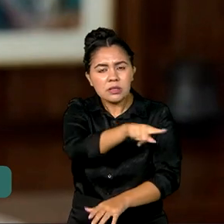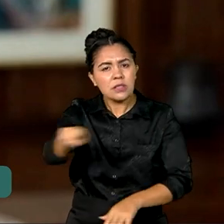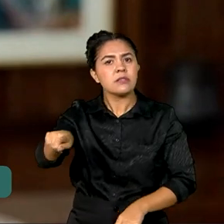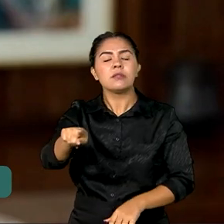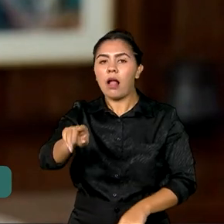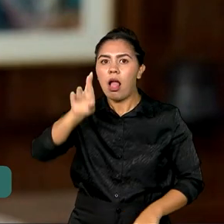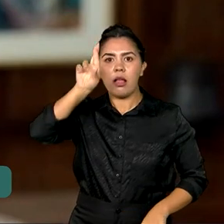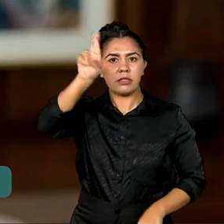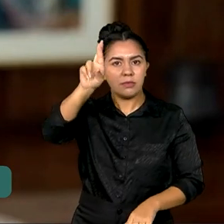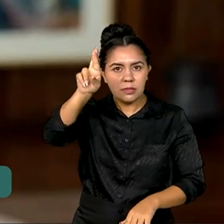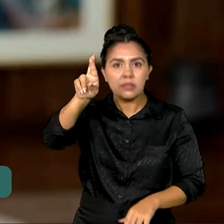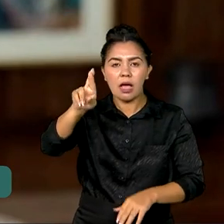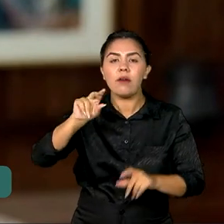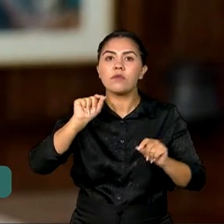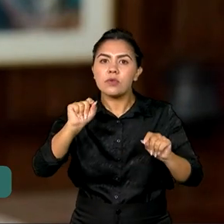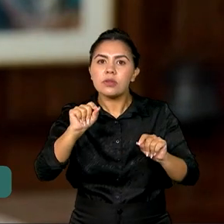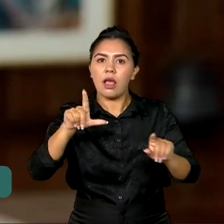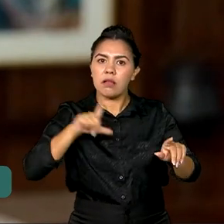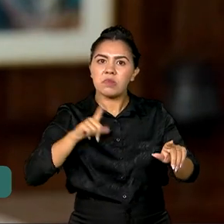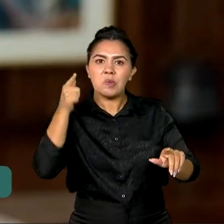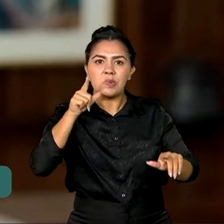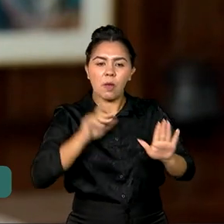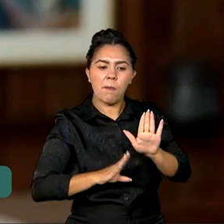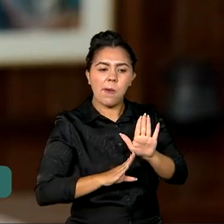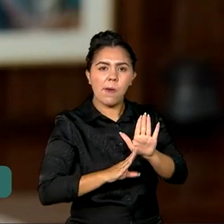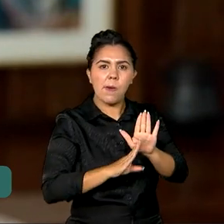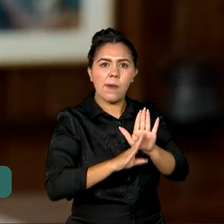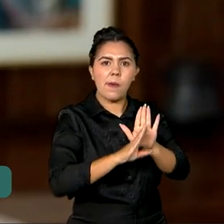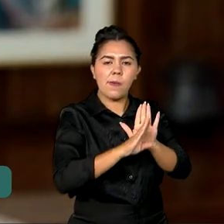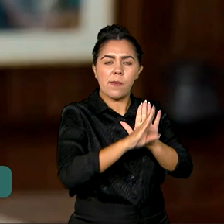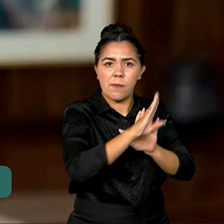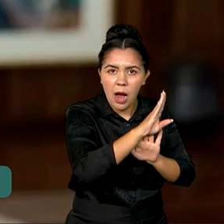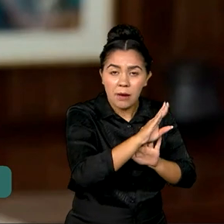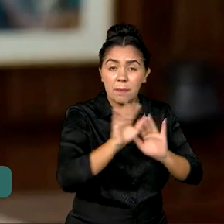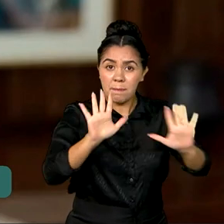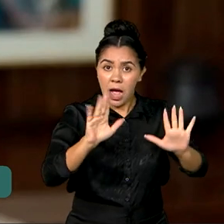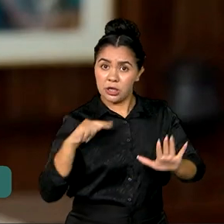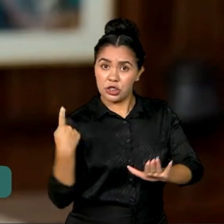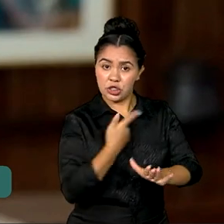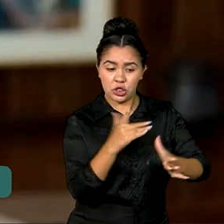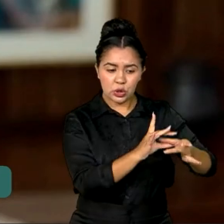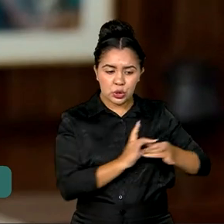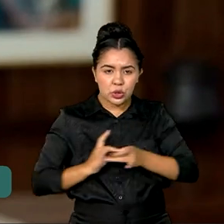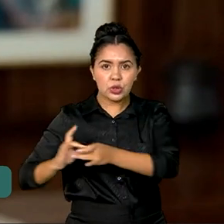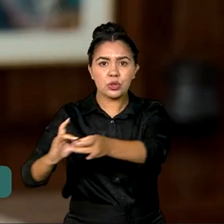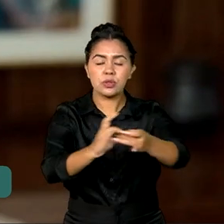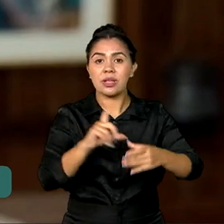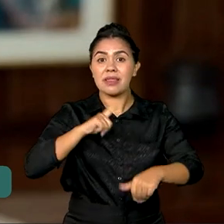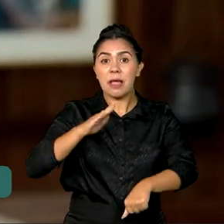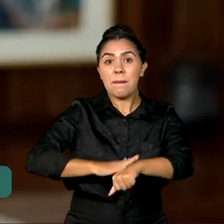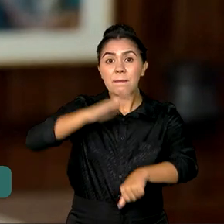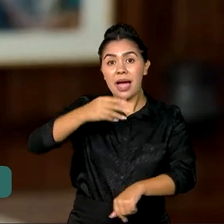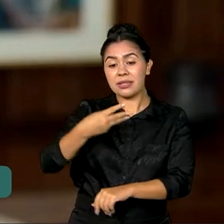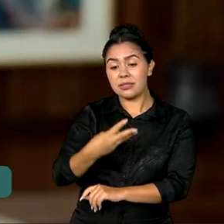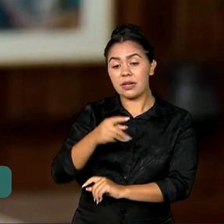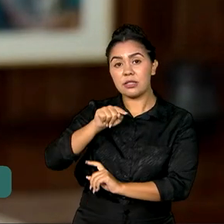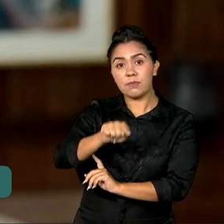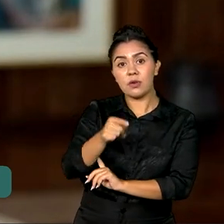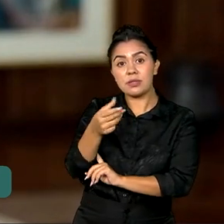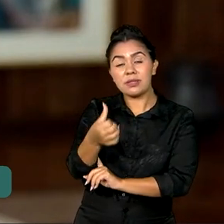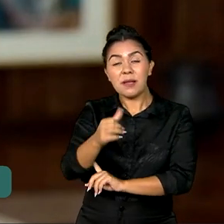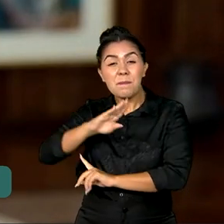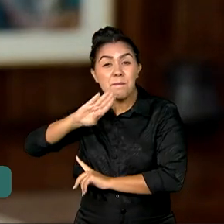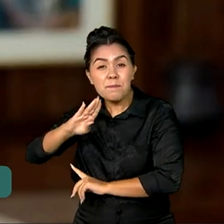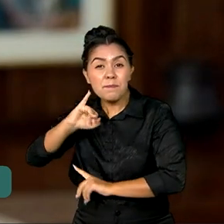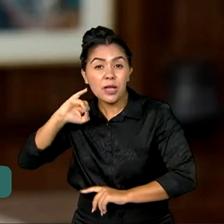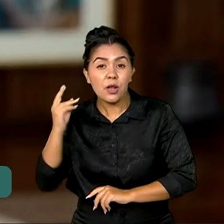do crescimento econômico mundial nas últimas décadas. Juntos, somos mais de 3,6 bilhões de pessoas